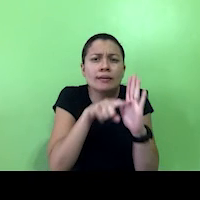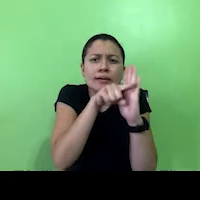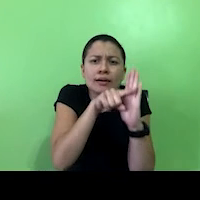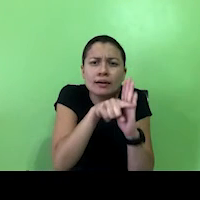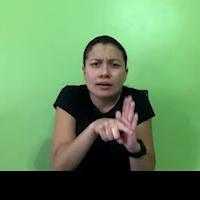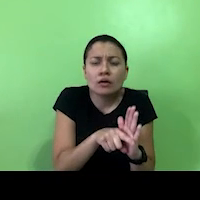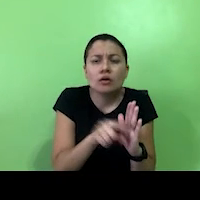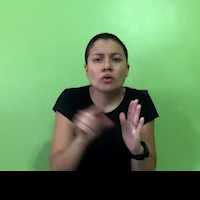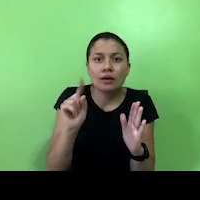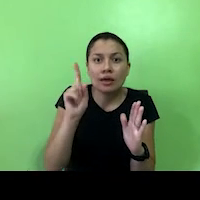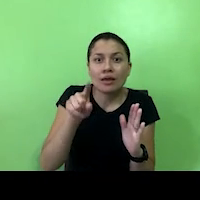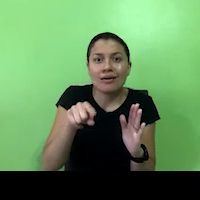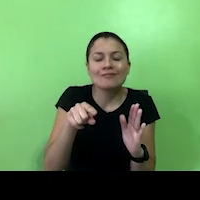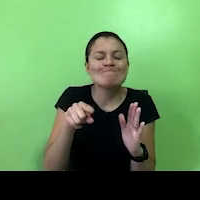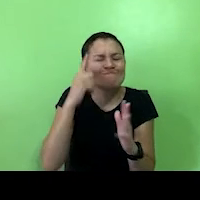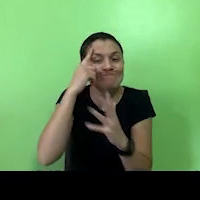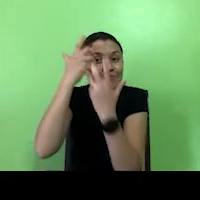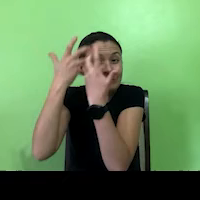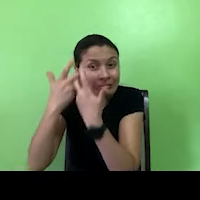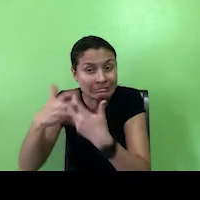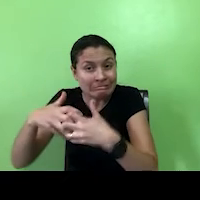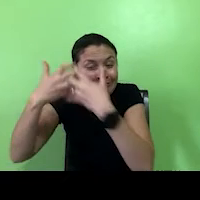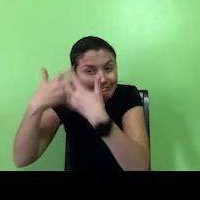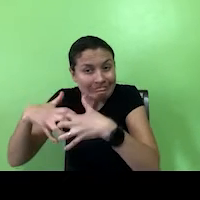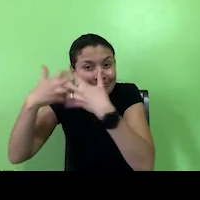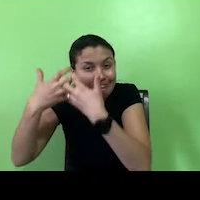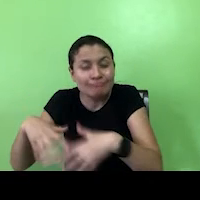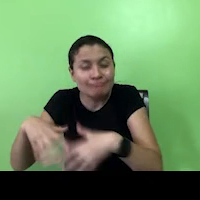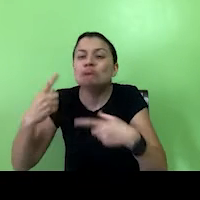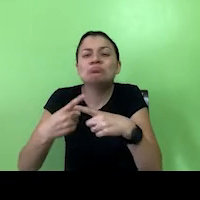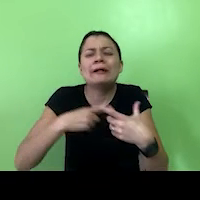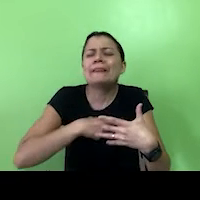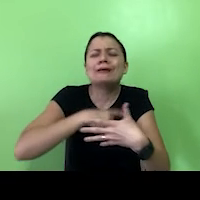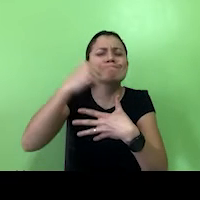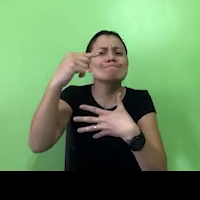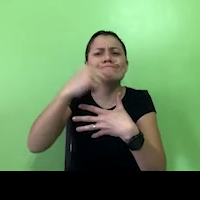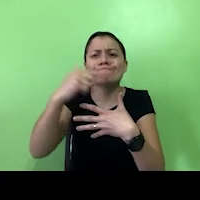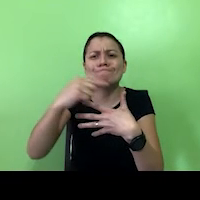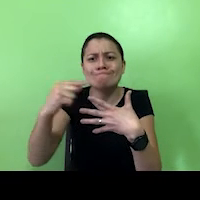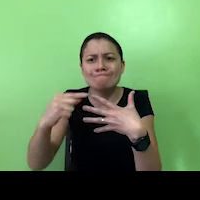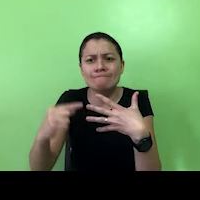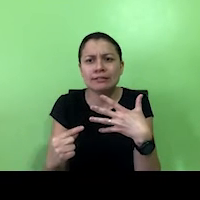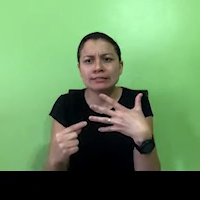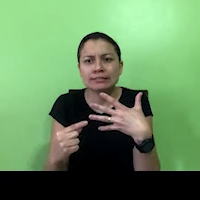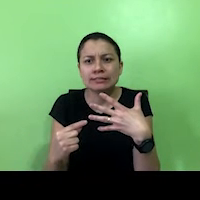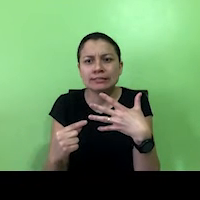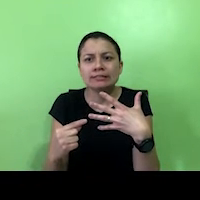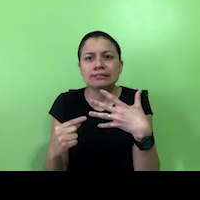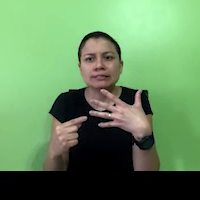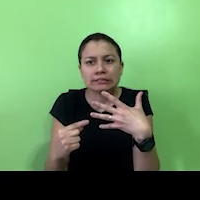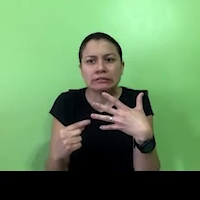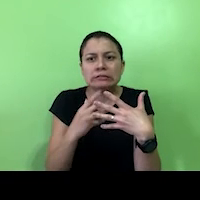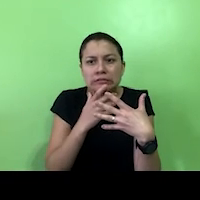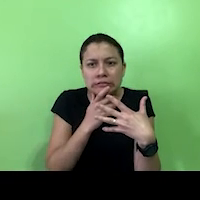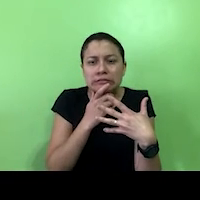a sobrecarga cognitiva. Então, a adição de vários elementos de abstração pode trazer uma